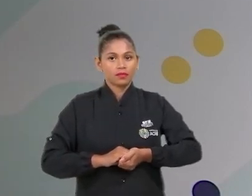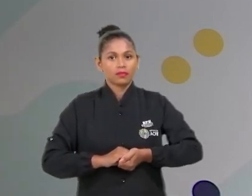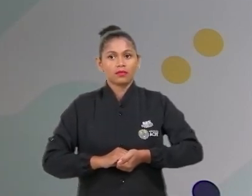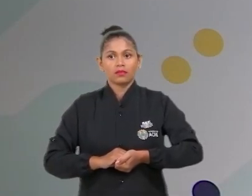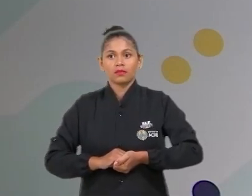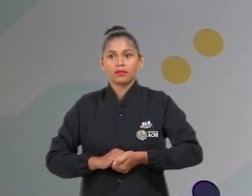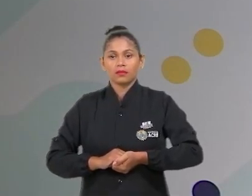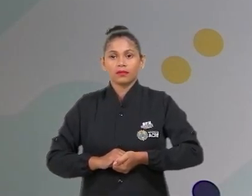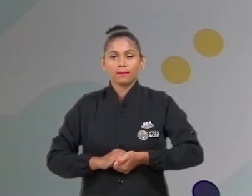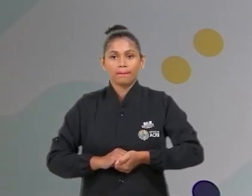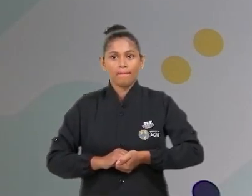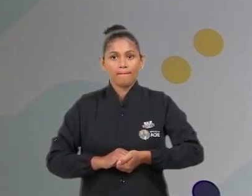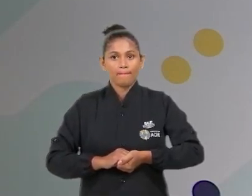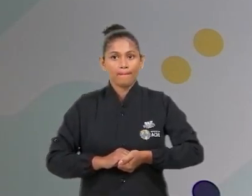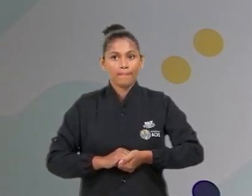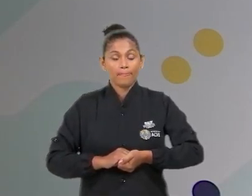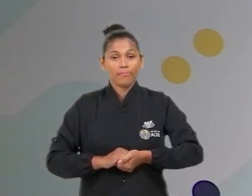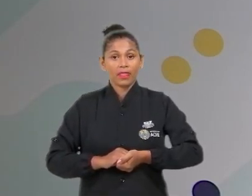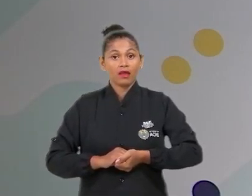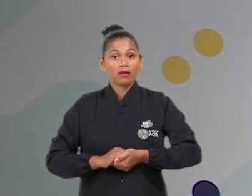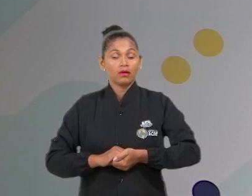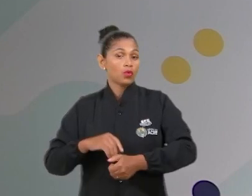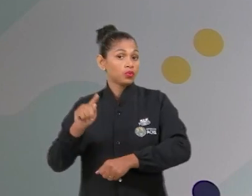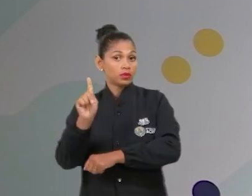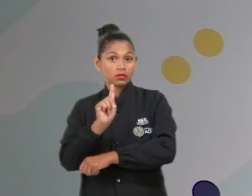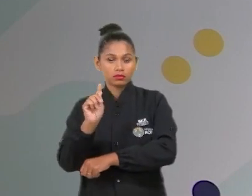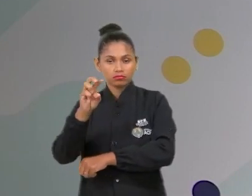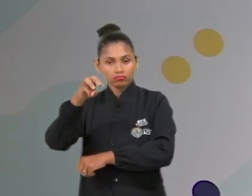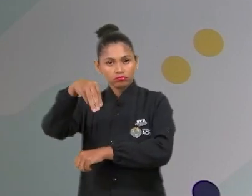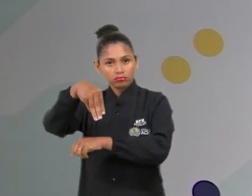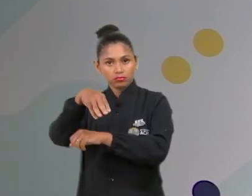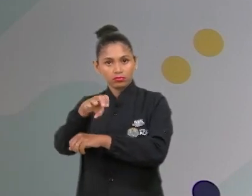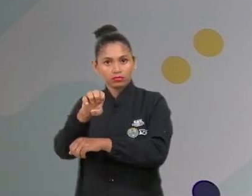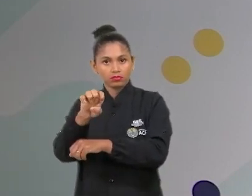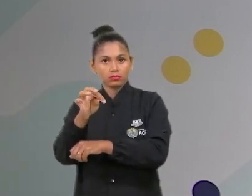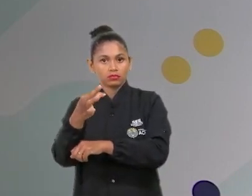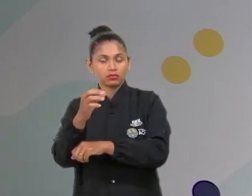grupo. Já os não metais,